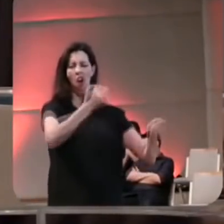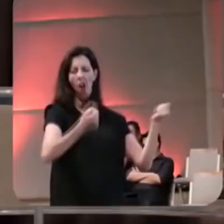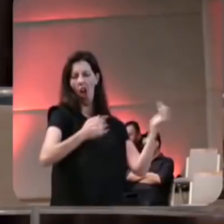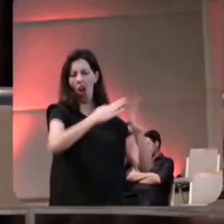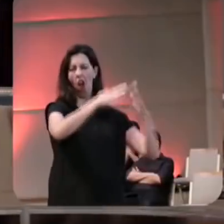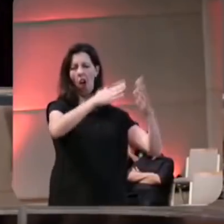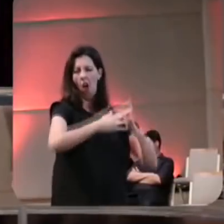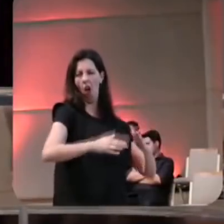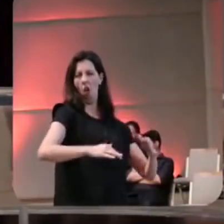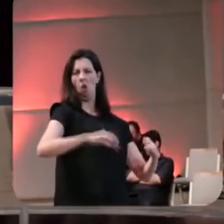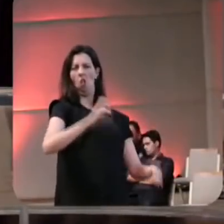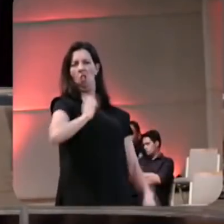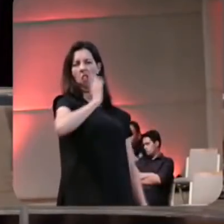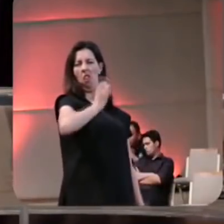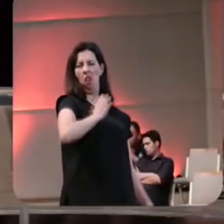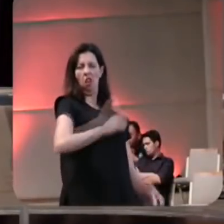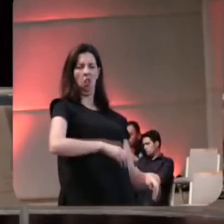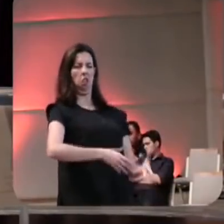consequências vêm.